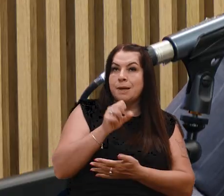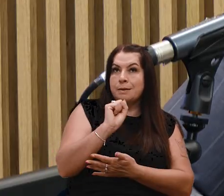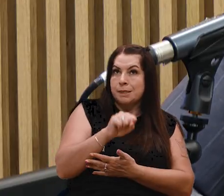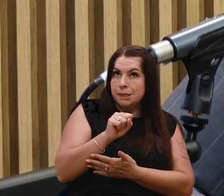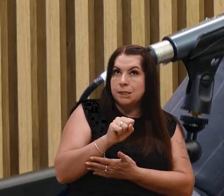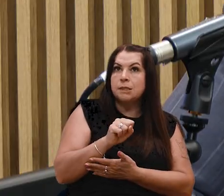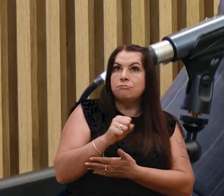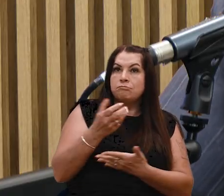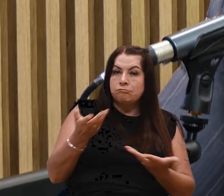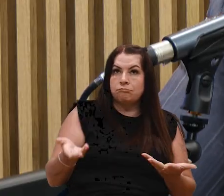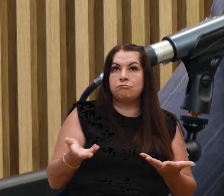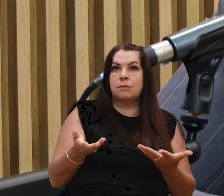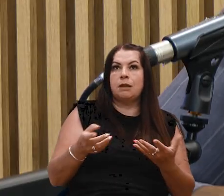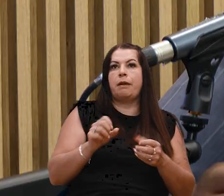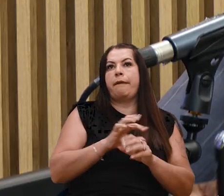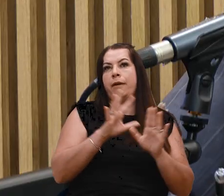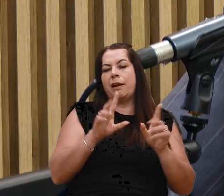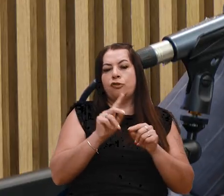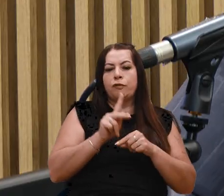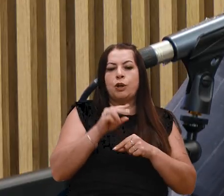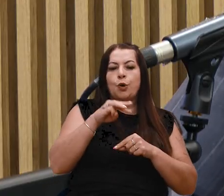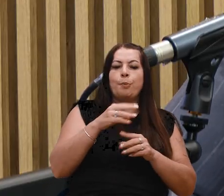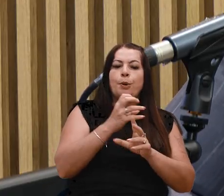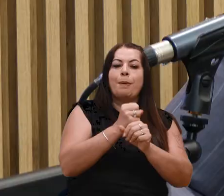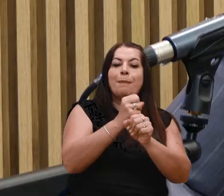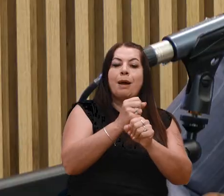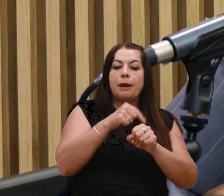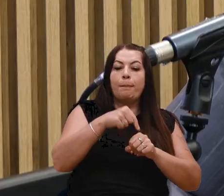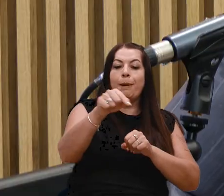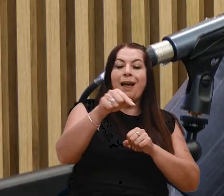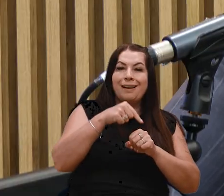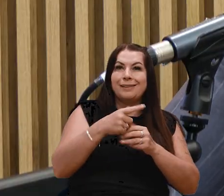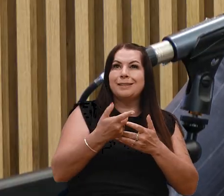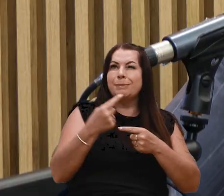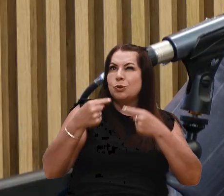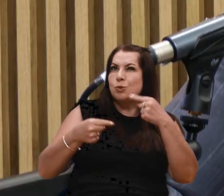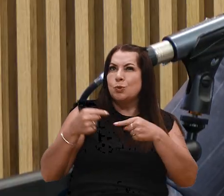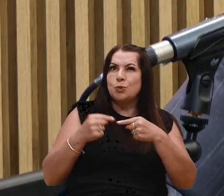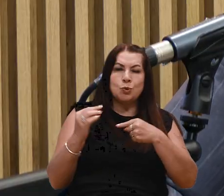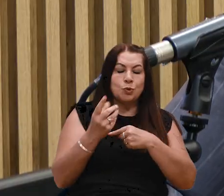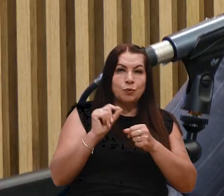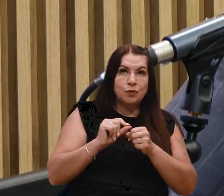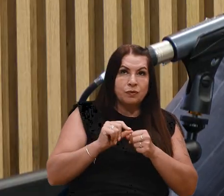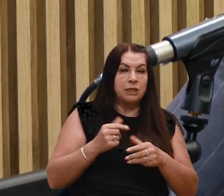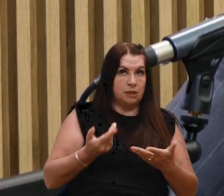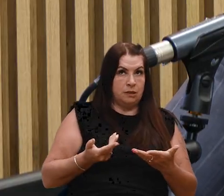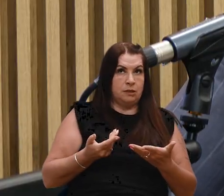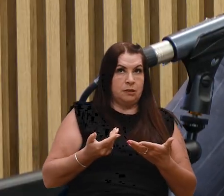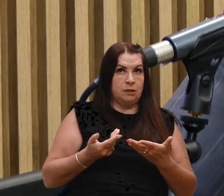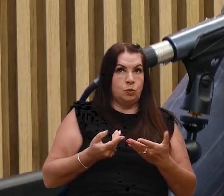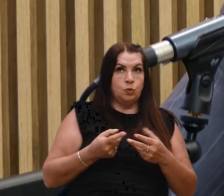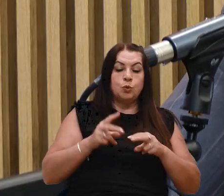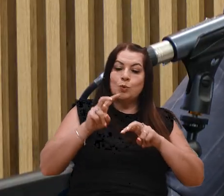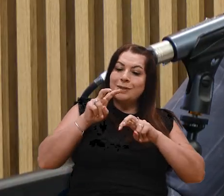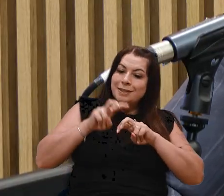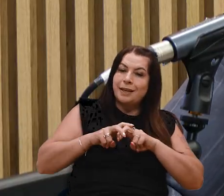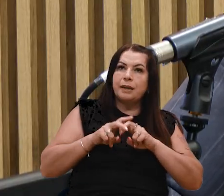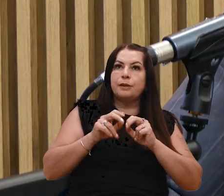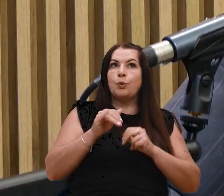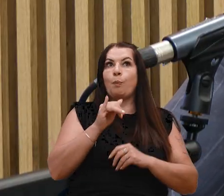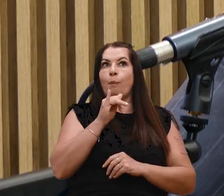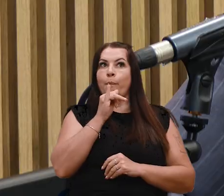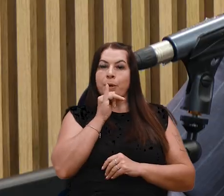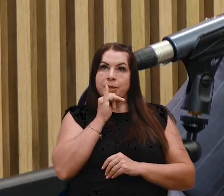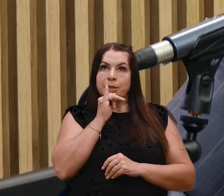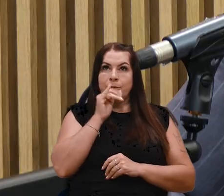aí tem essa questão, claro, de ver a quilometragem, de ver quem passa, mas essas discussões todas foram feitas. E aí quando você entra com um exemplo, né,